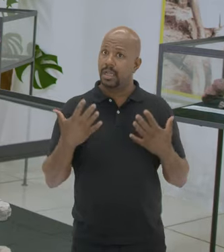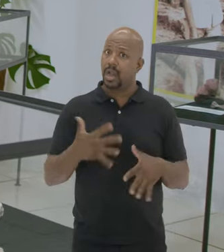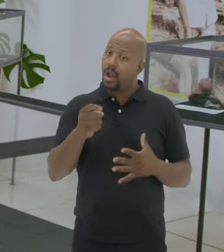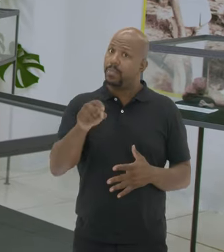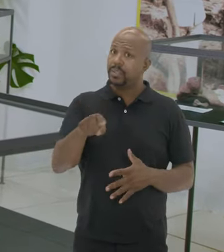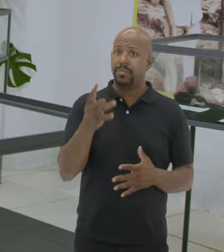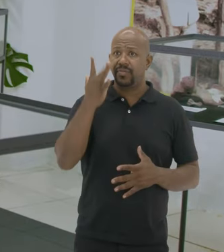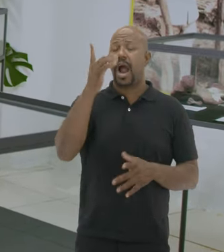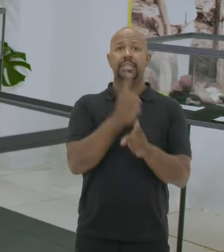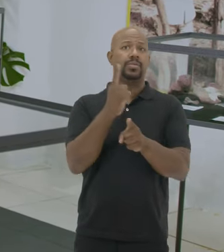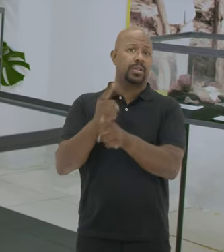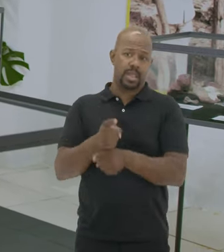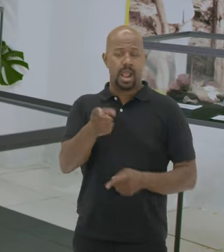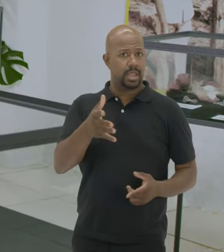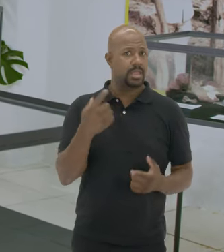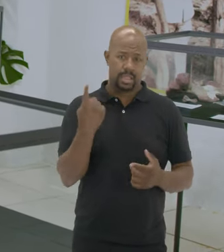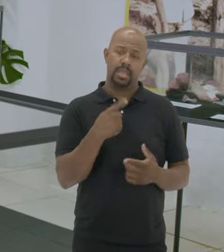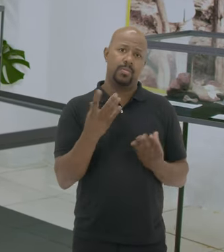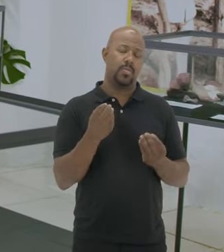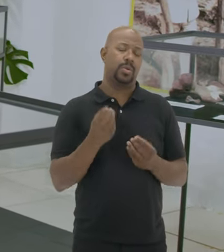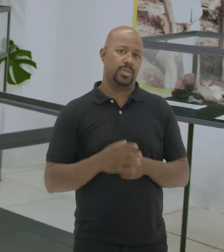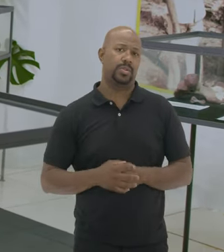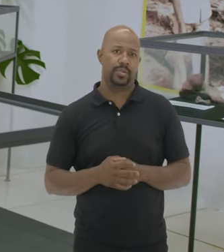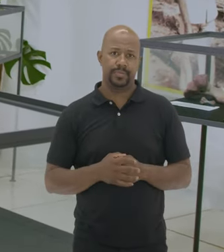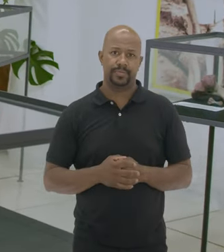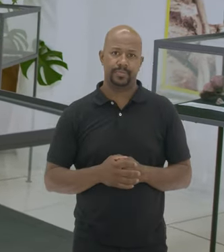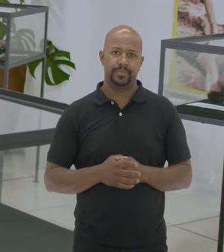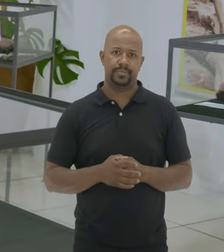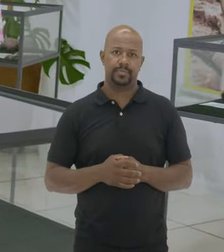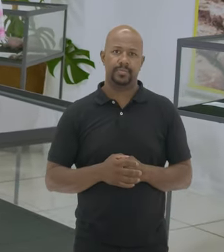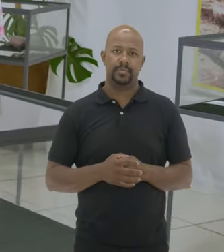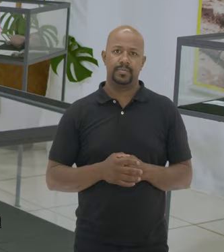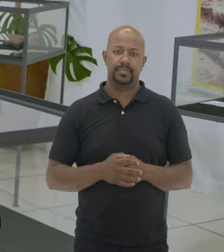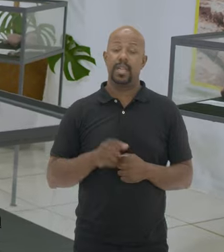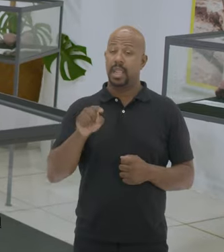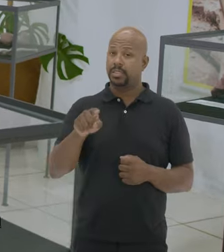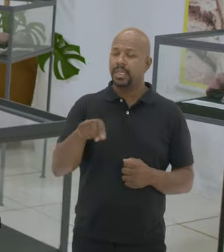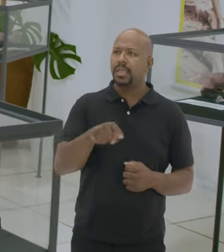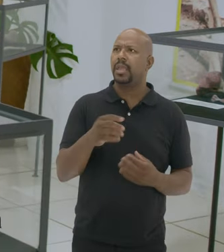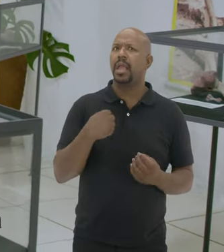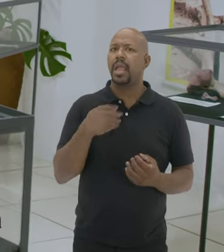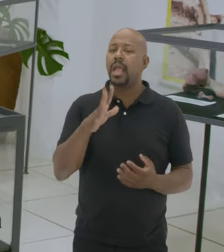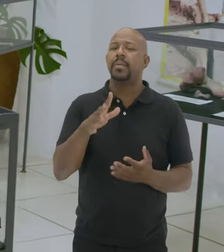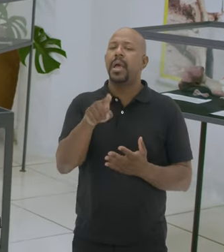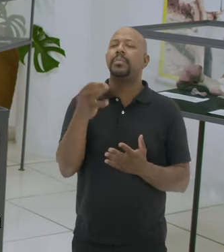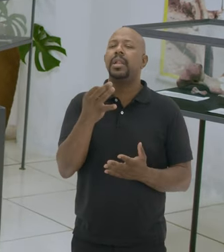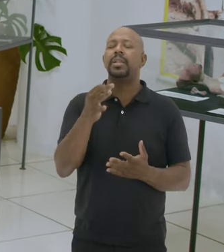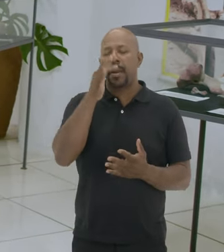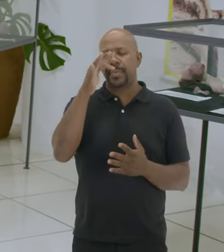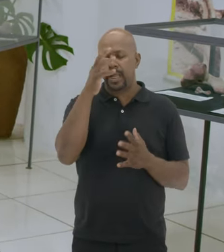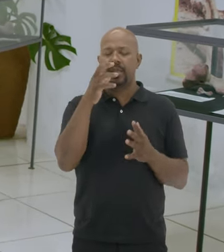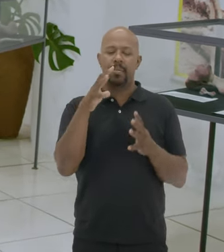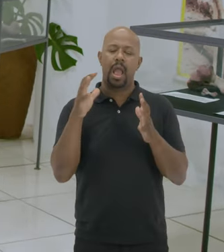Por incrível que pareça que é muito fácil de se achar João observa diversos fósseis pequenos isso aqui é impressão da